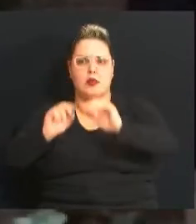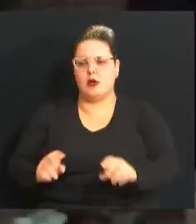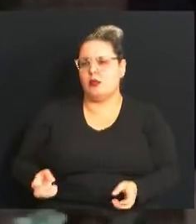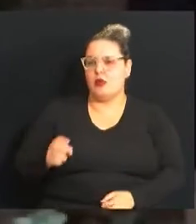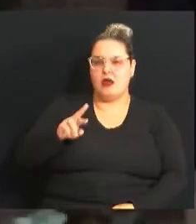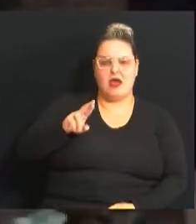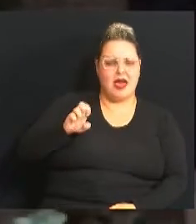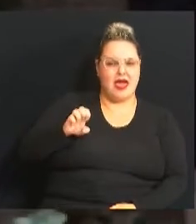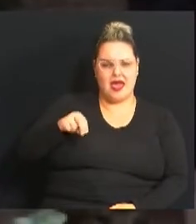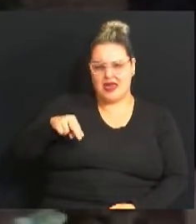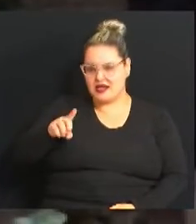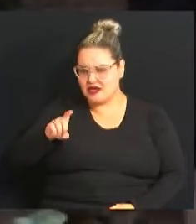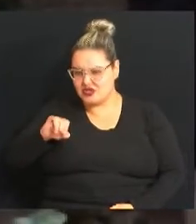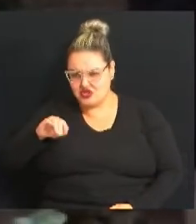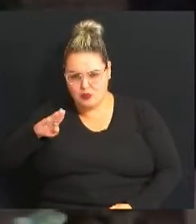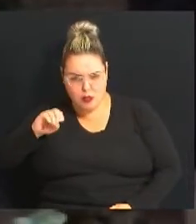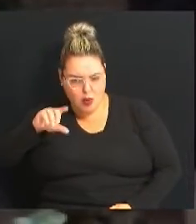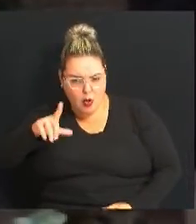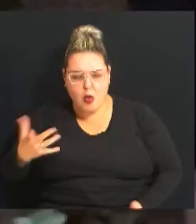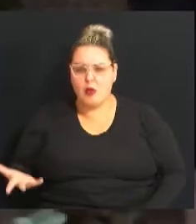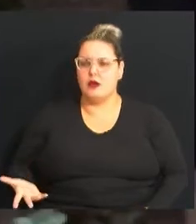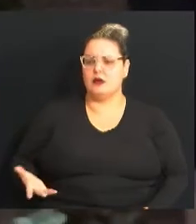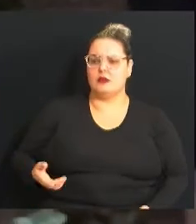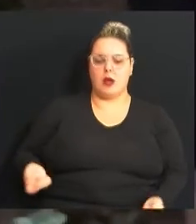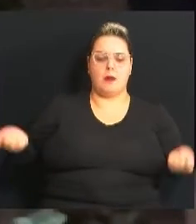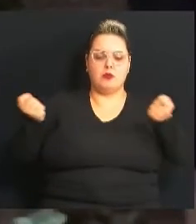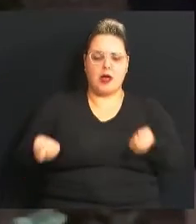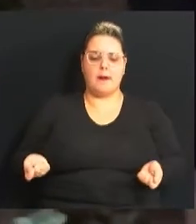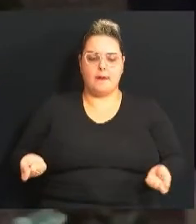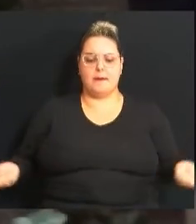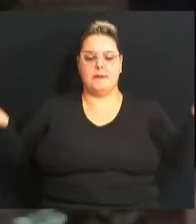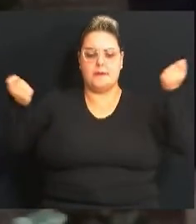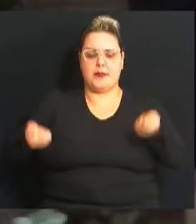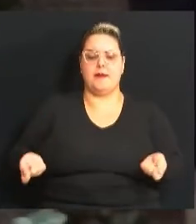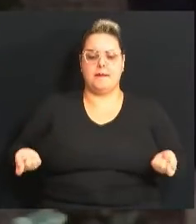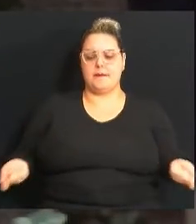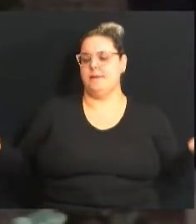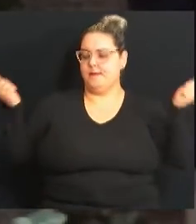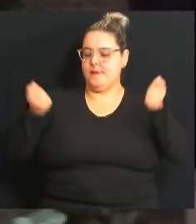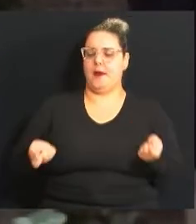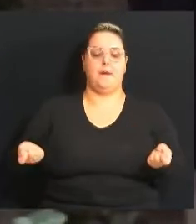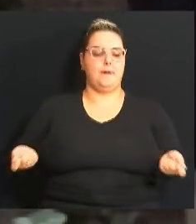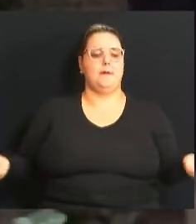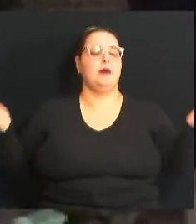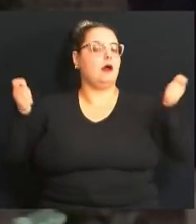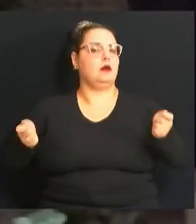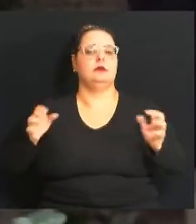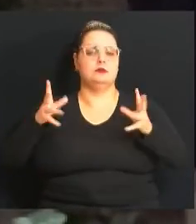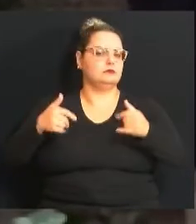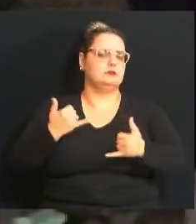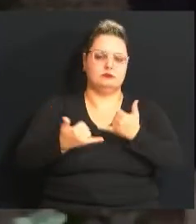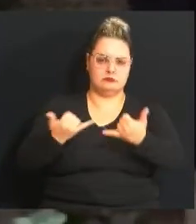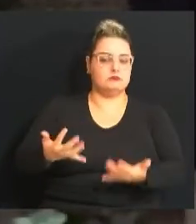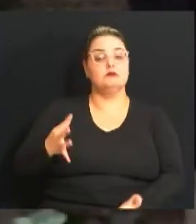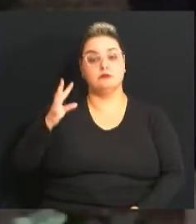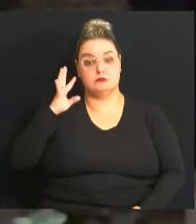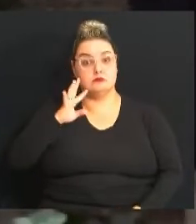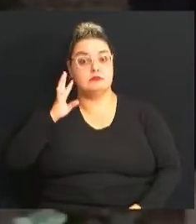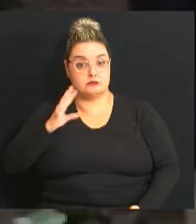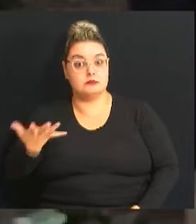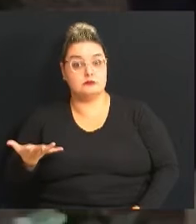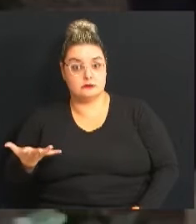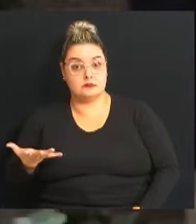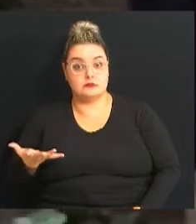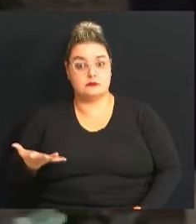nilcon, as brincadeiras de pular corda, todas as brincadeiras. Seria muito interessante que